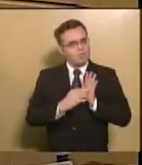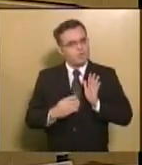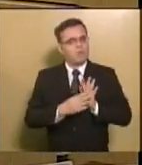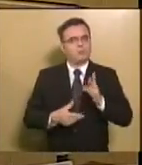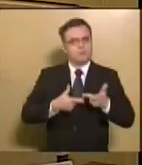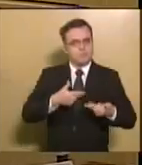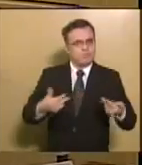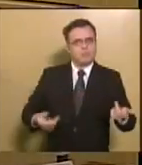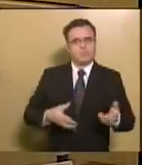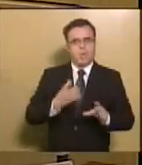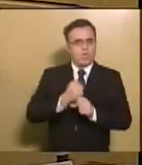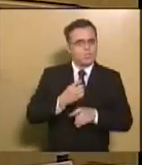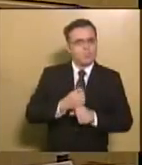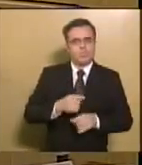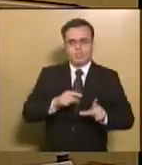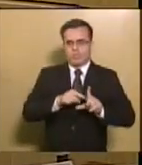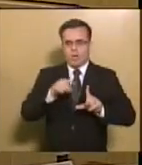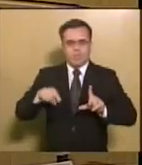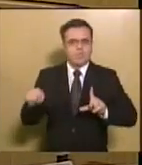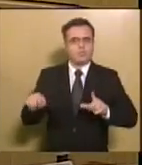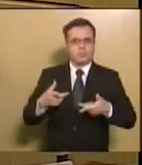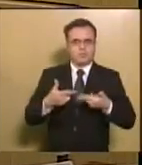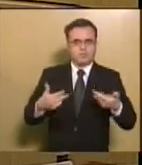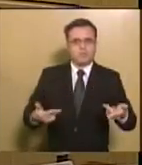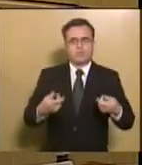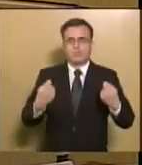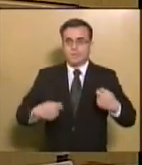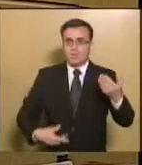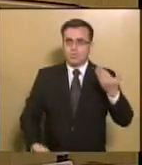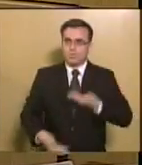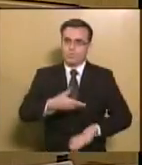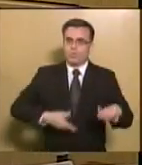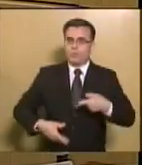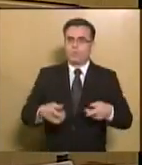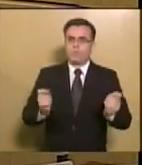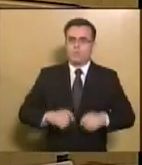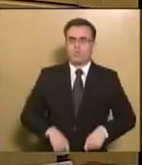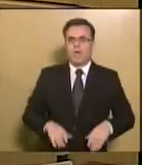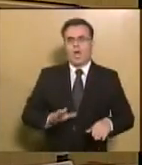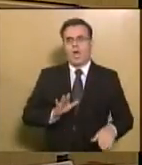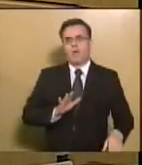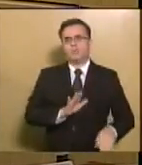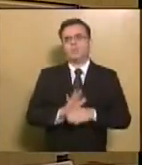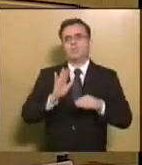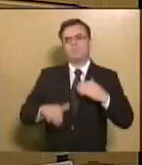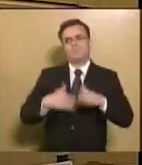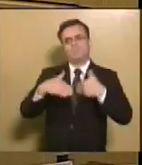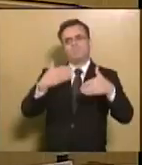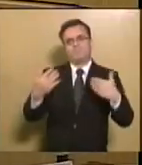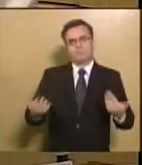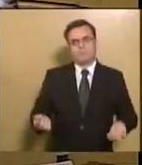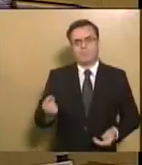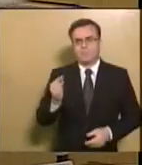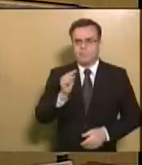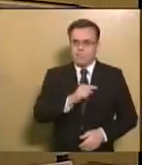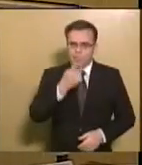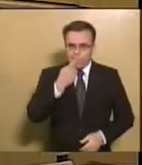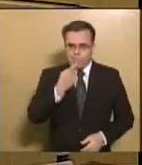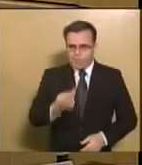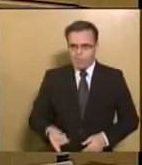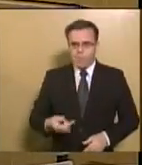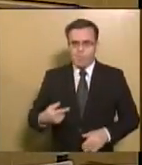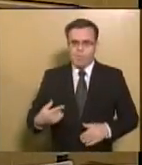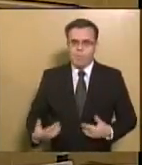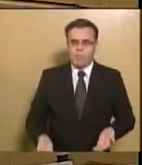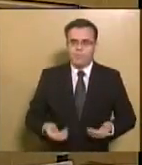ter conhecimento e até dialogar com essas pessoas para a gente poder evoluir. E ele colocou na apresentação que